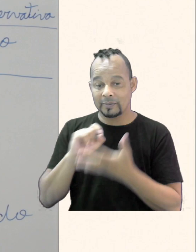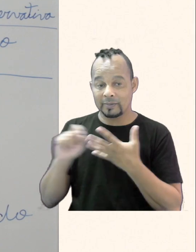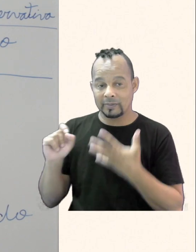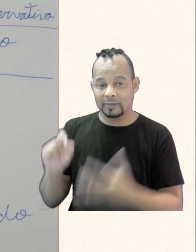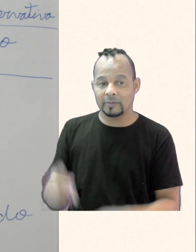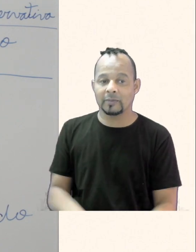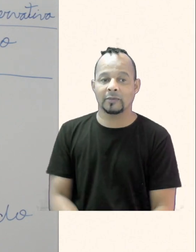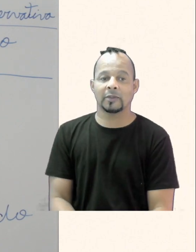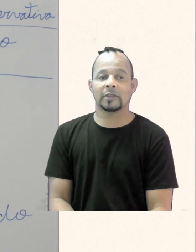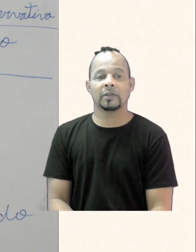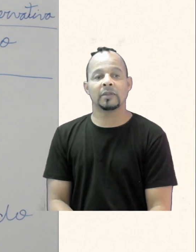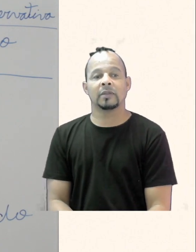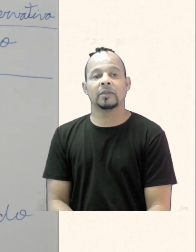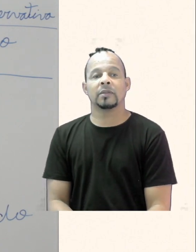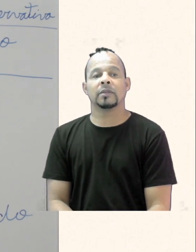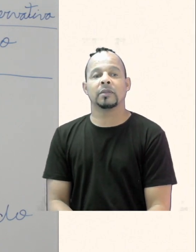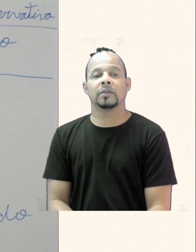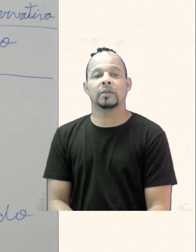Tá?